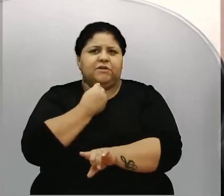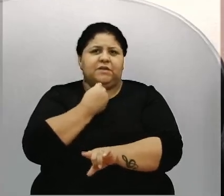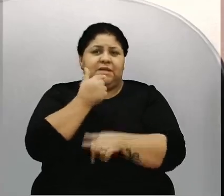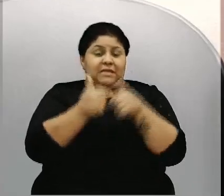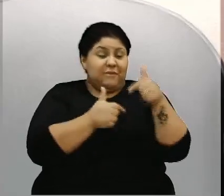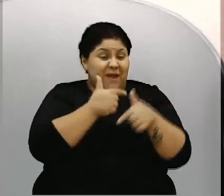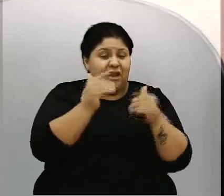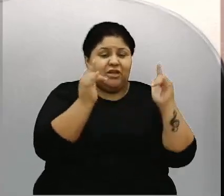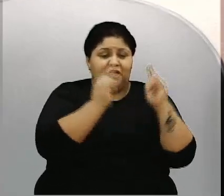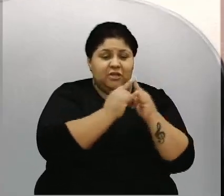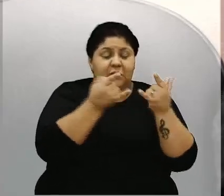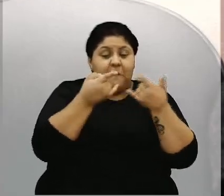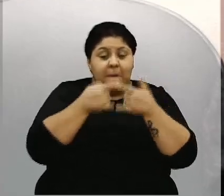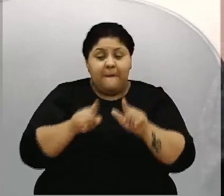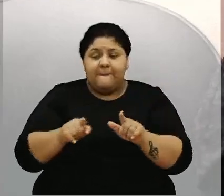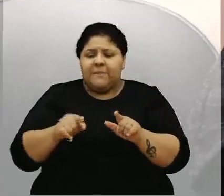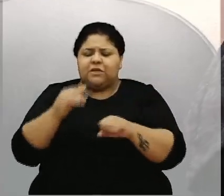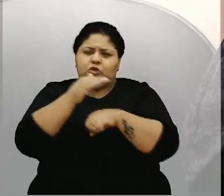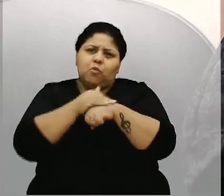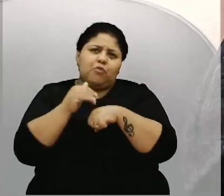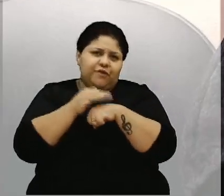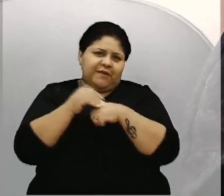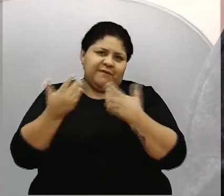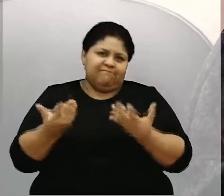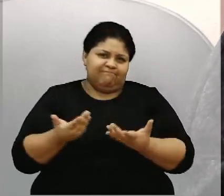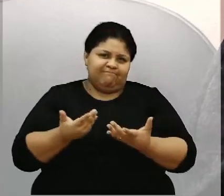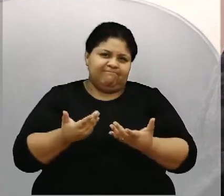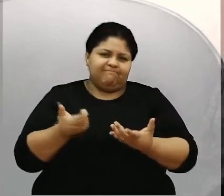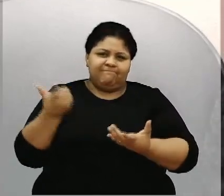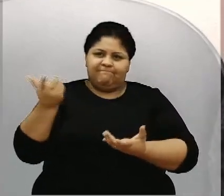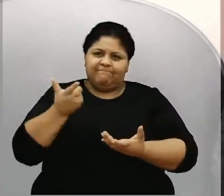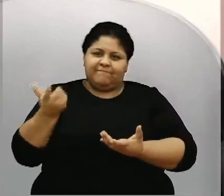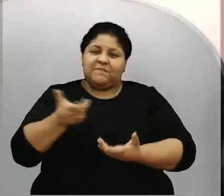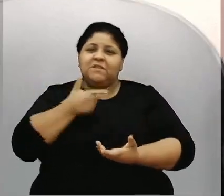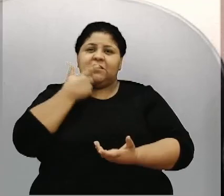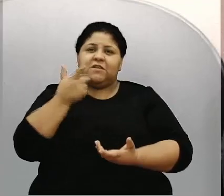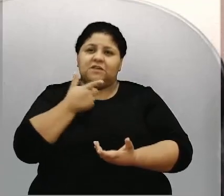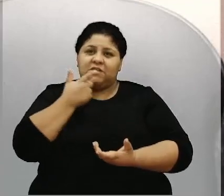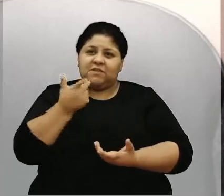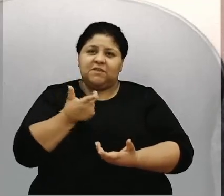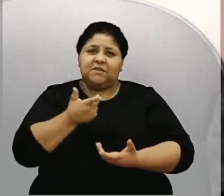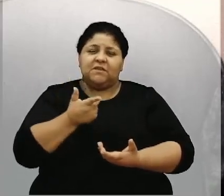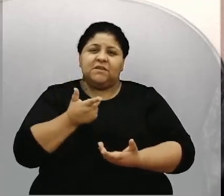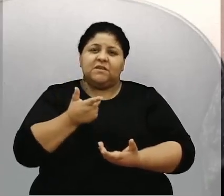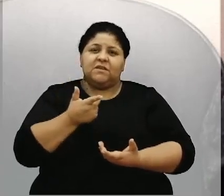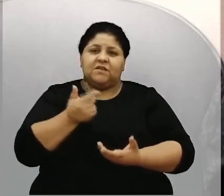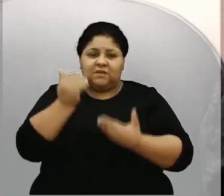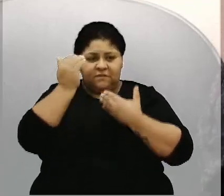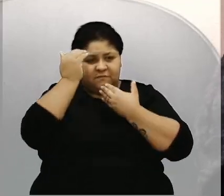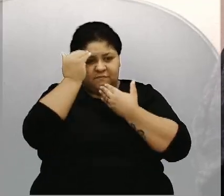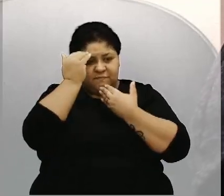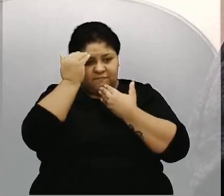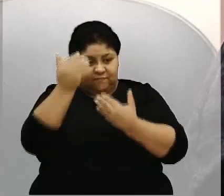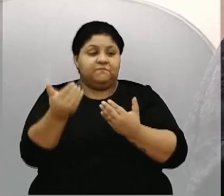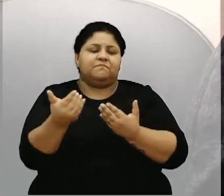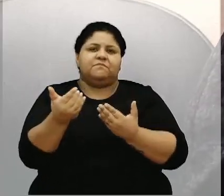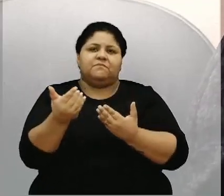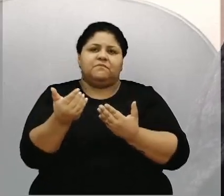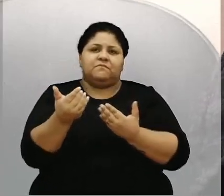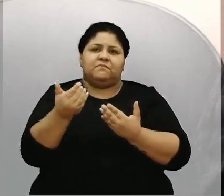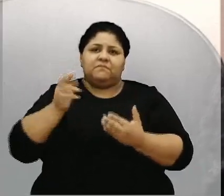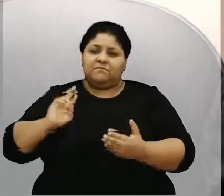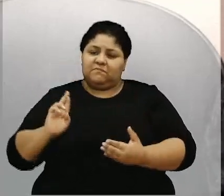Vestuário, mas que fazem isso com muito carinho. Então, queria ocupar esse espaço para fazer esse agradecimento em nome da